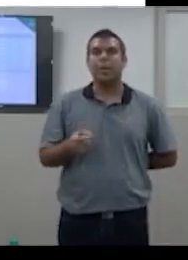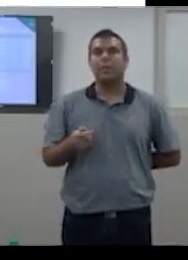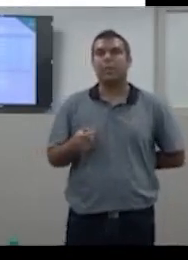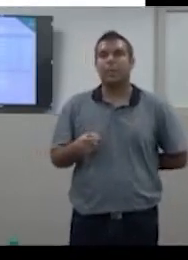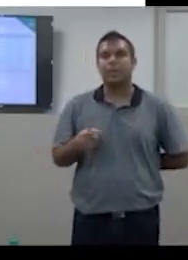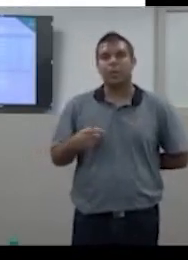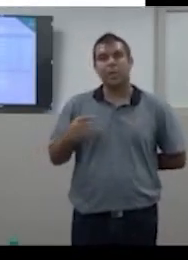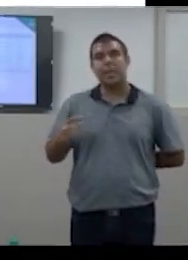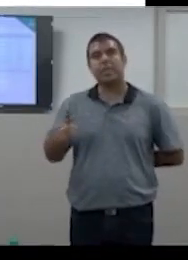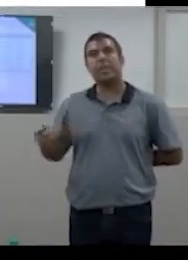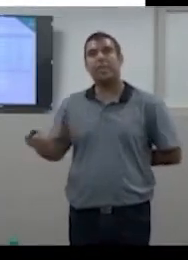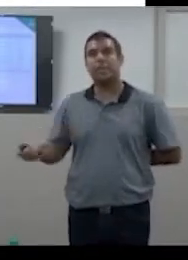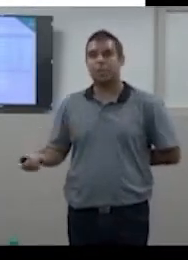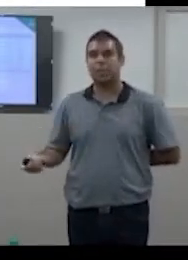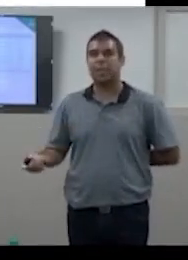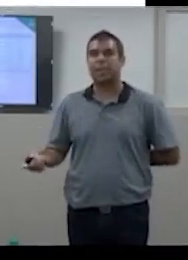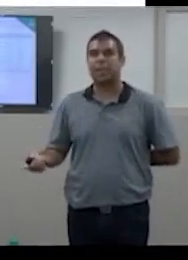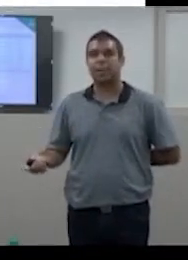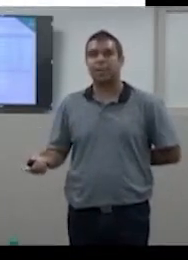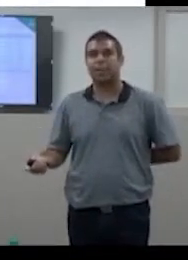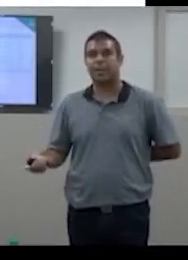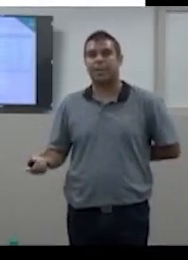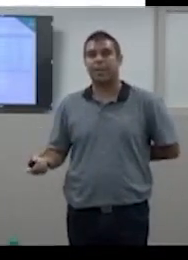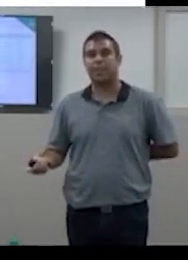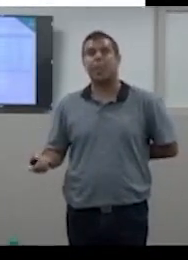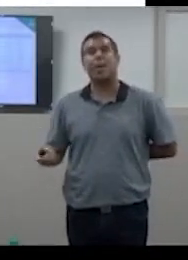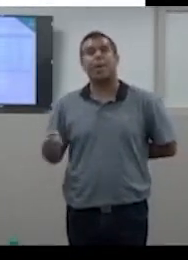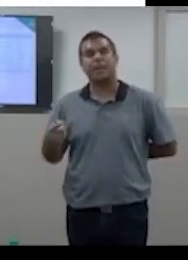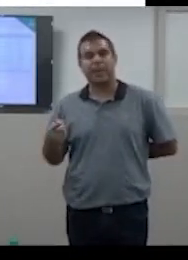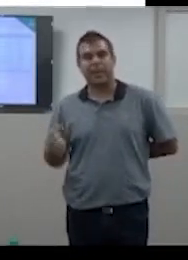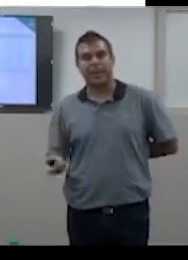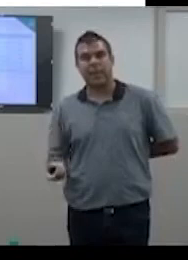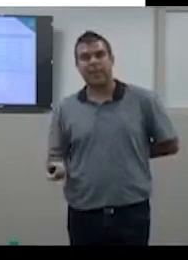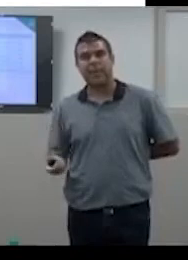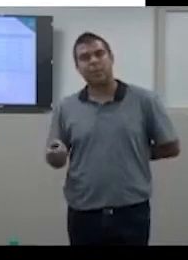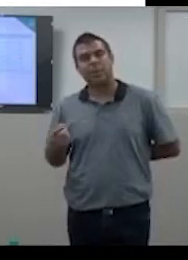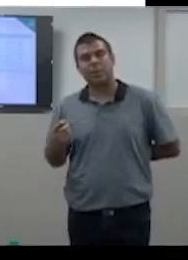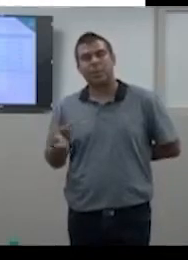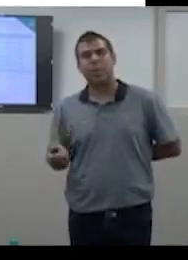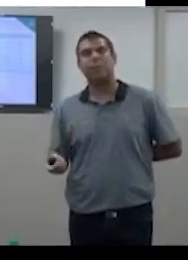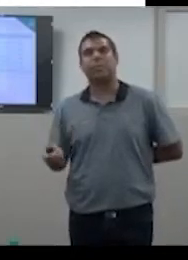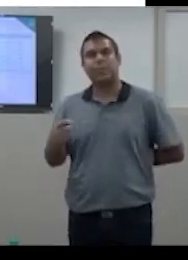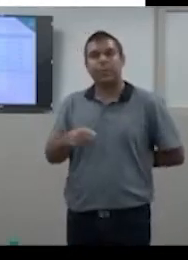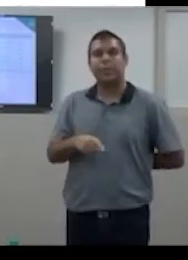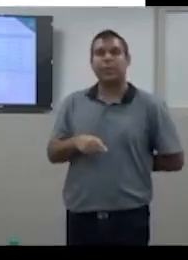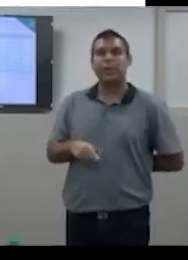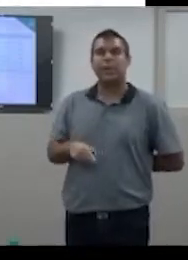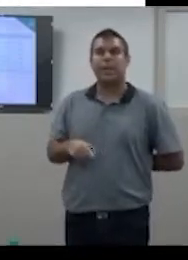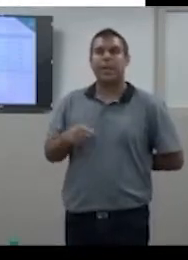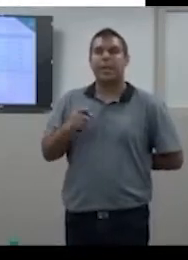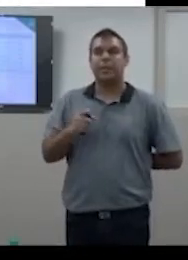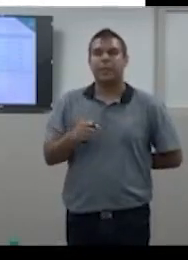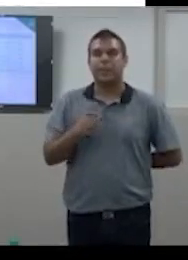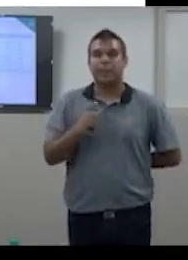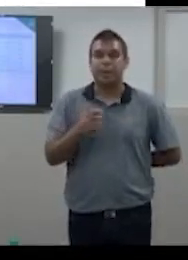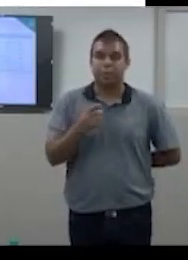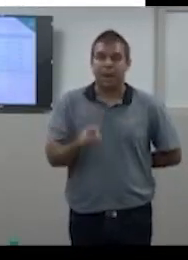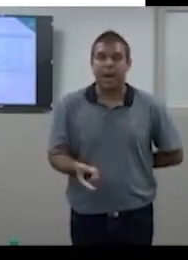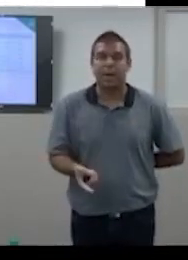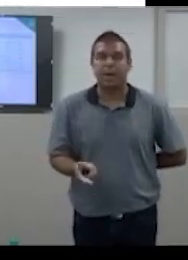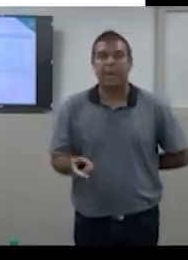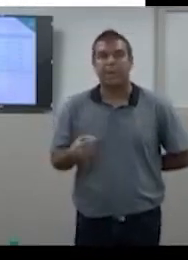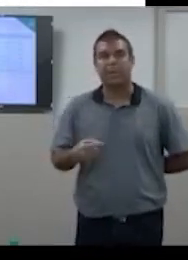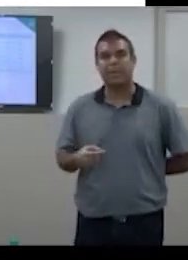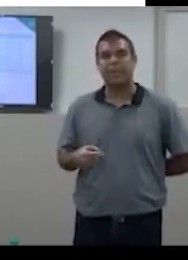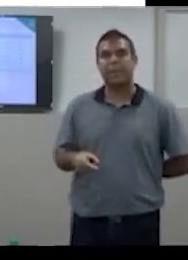assim, o que acontece? Você tinha que inserir quantidade de calor para fazer isso, para elevar a temperatura para chegar no ponto de fusão e derreter. Só que assim,